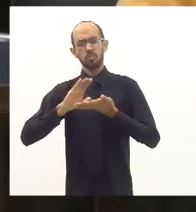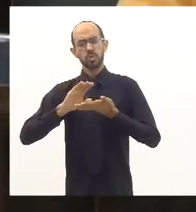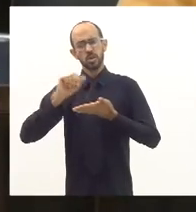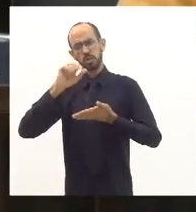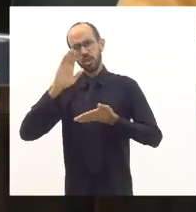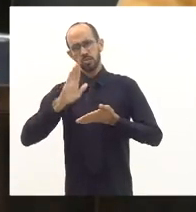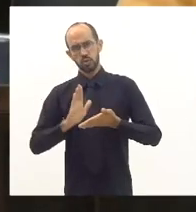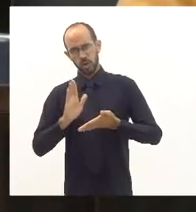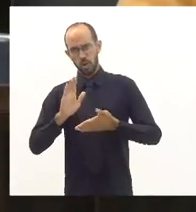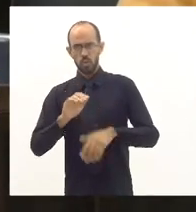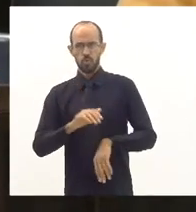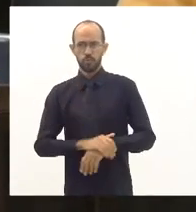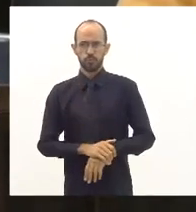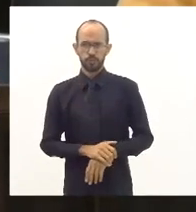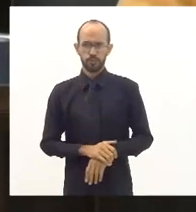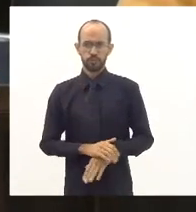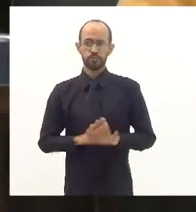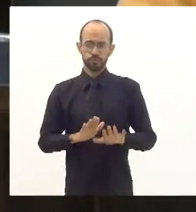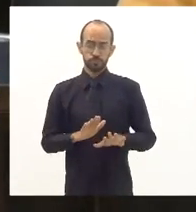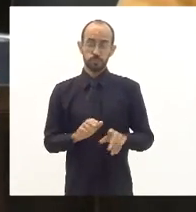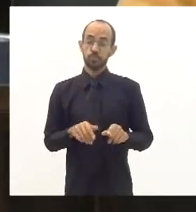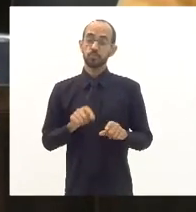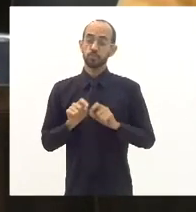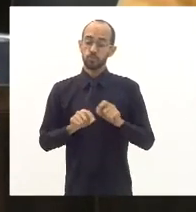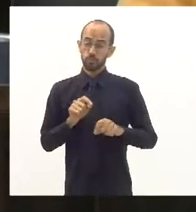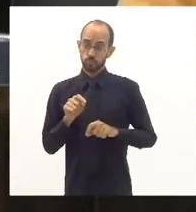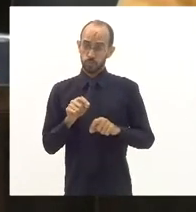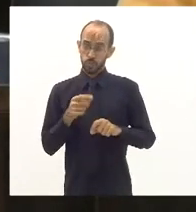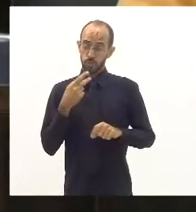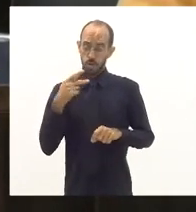como disse a nossa procuradora, há